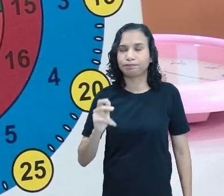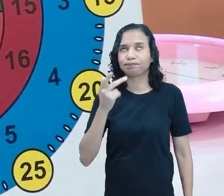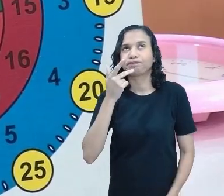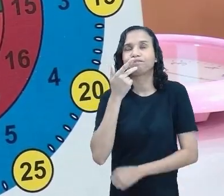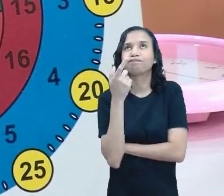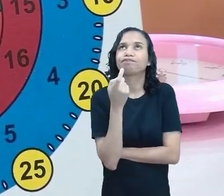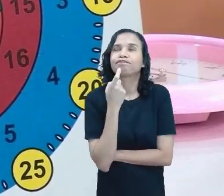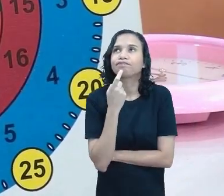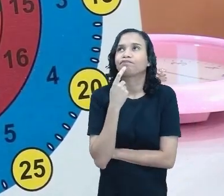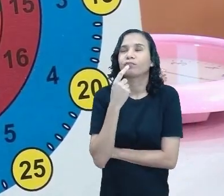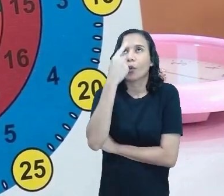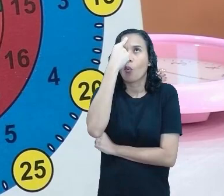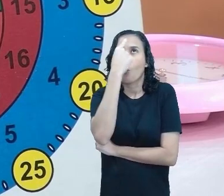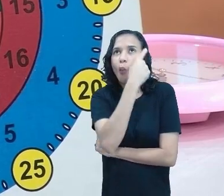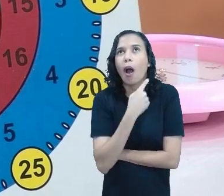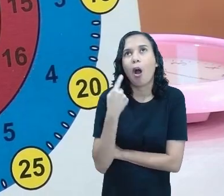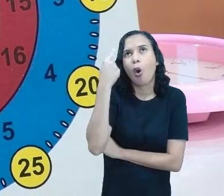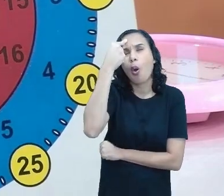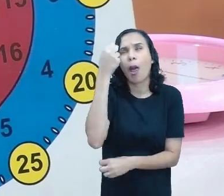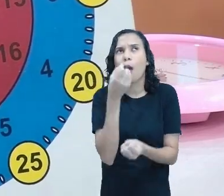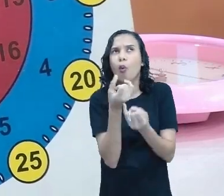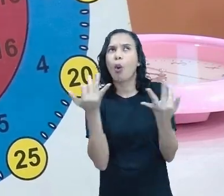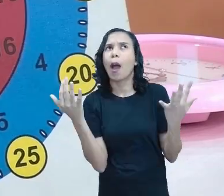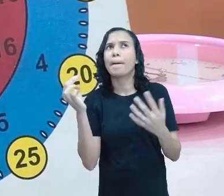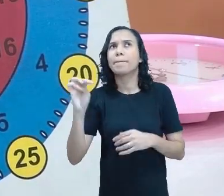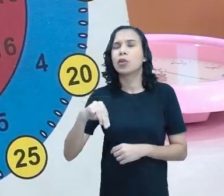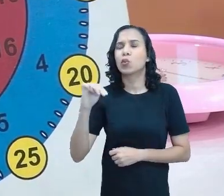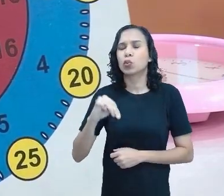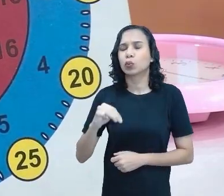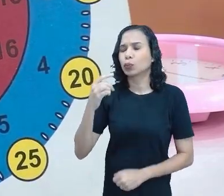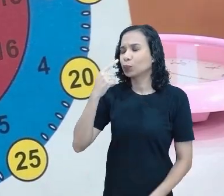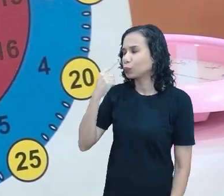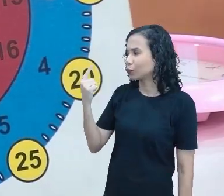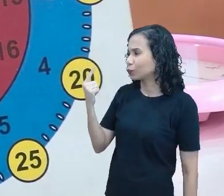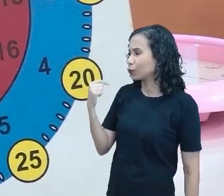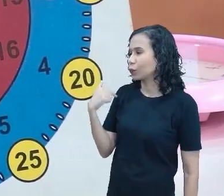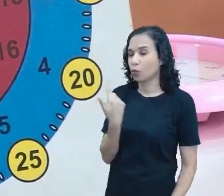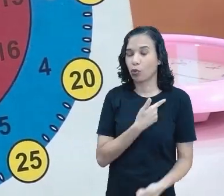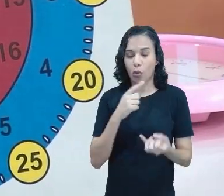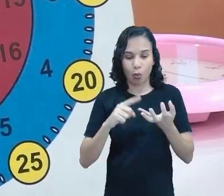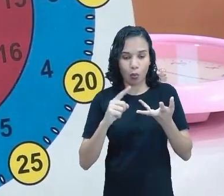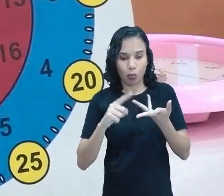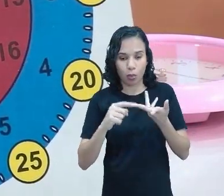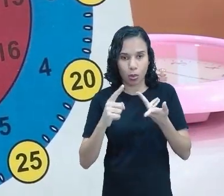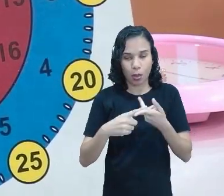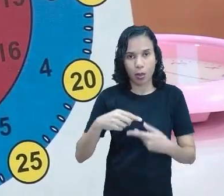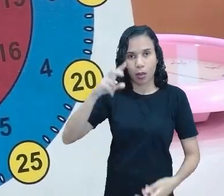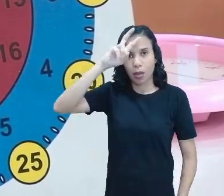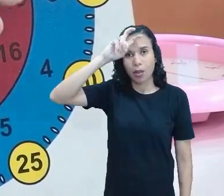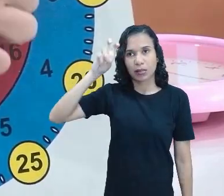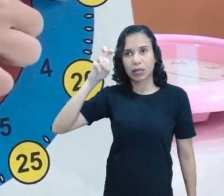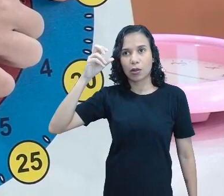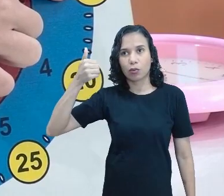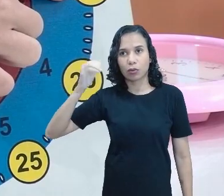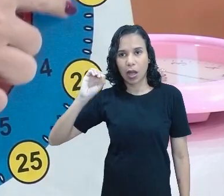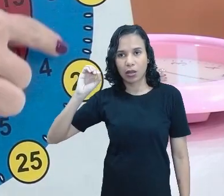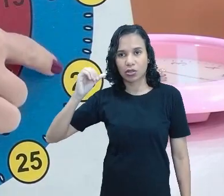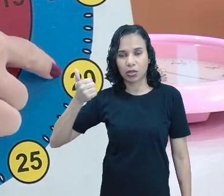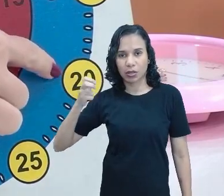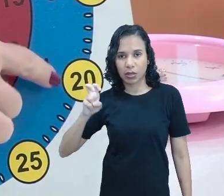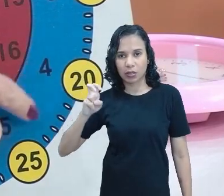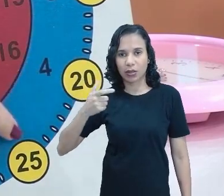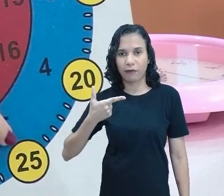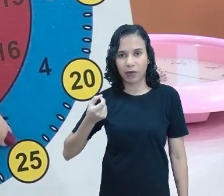disser assim, 1 hora tem quantos minutos? A gente vai contar aqui, ó, 5, 10,